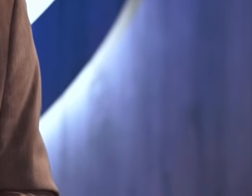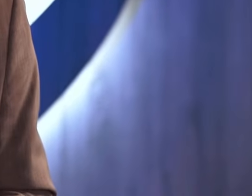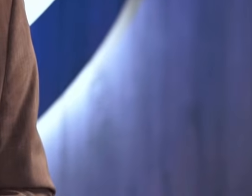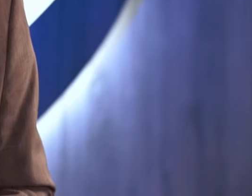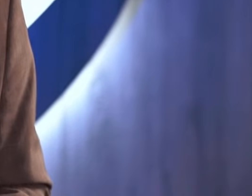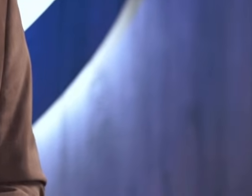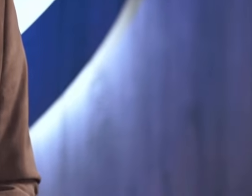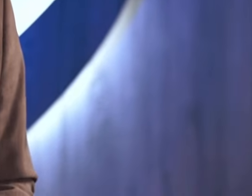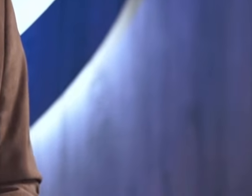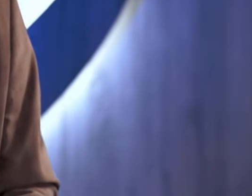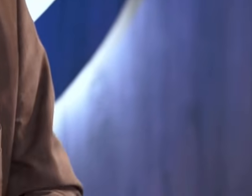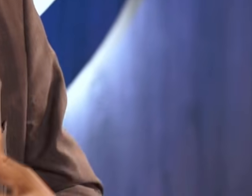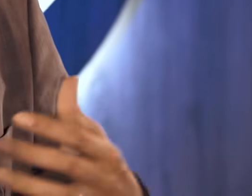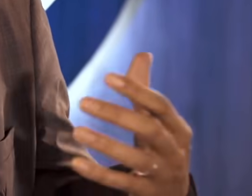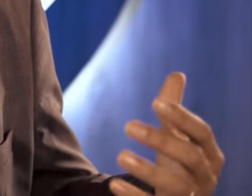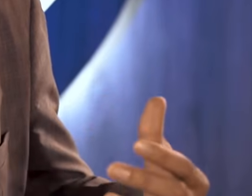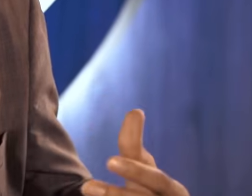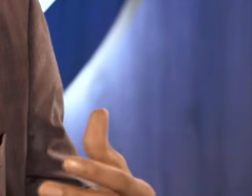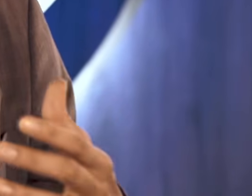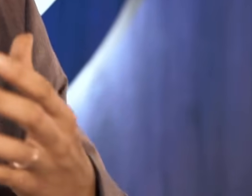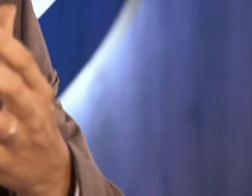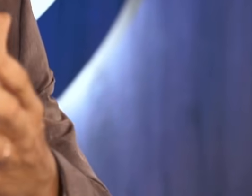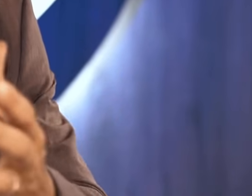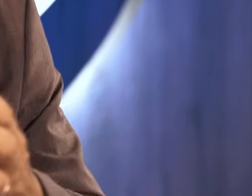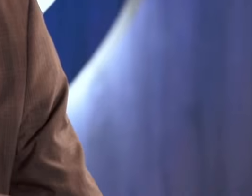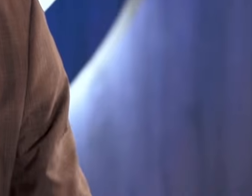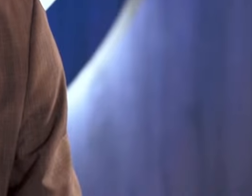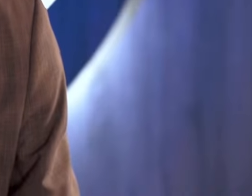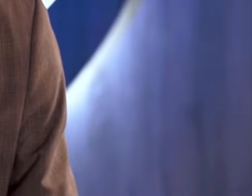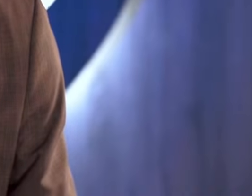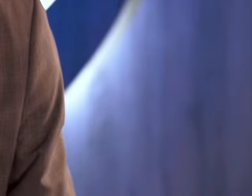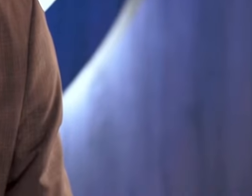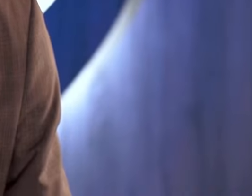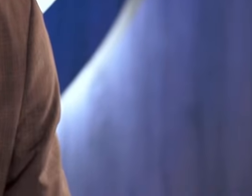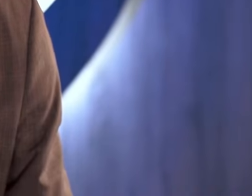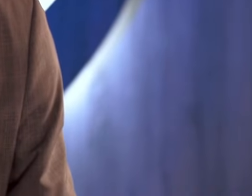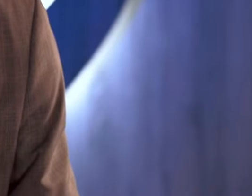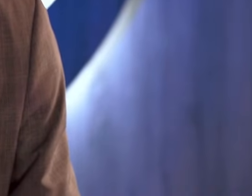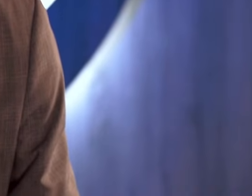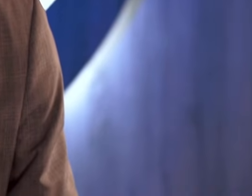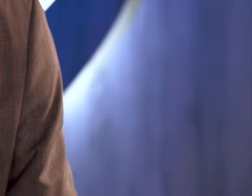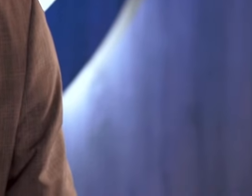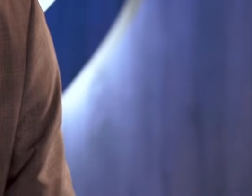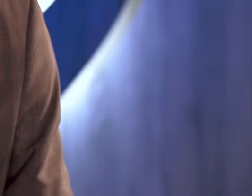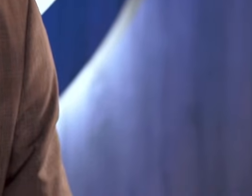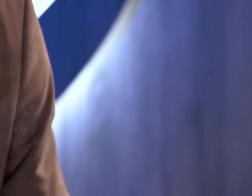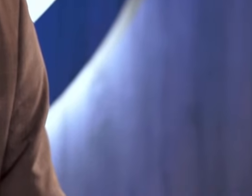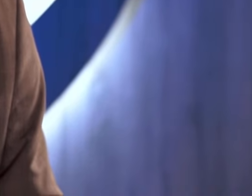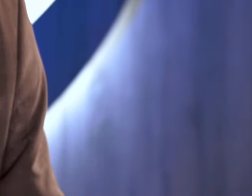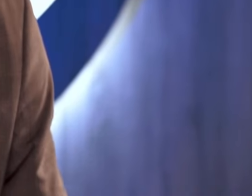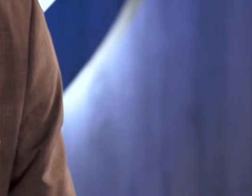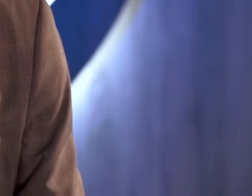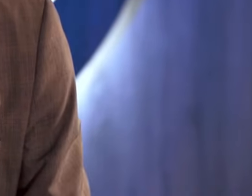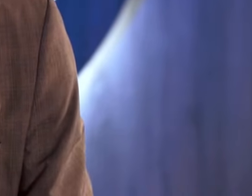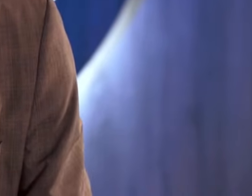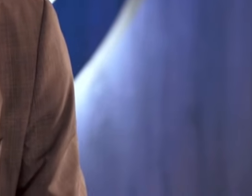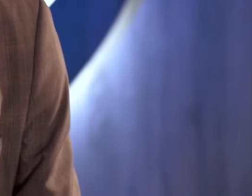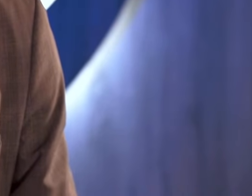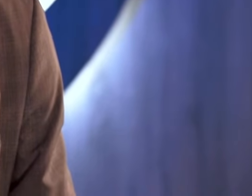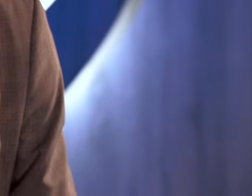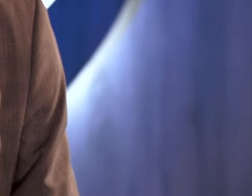para a gente, para que nós vejamos os meios para ajudá-lo a concretizar essa decisão. Desejamos que Deus